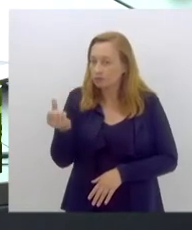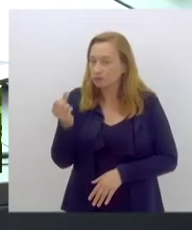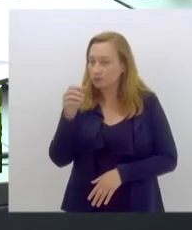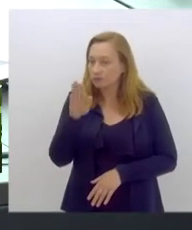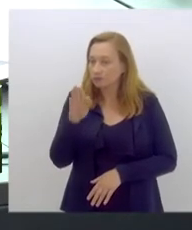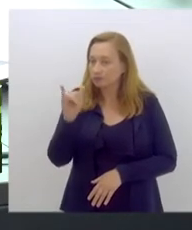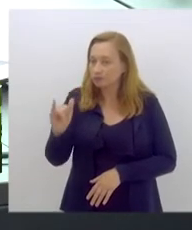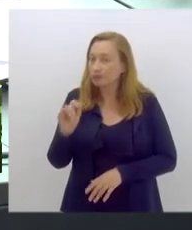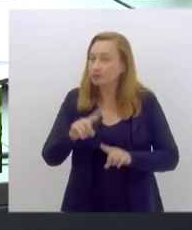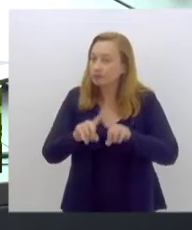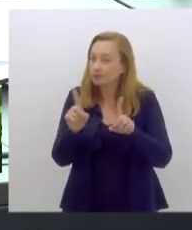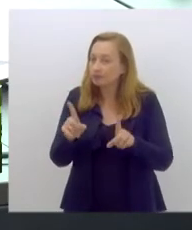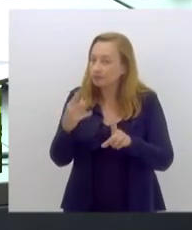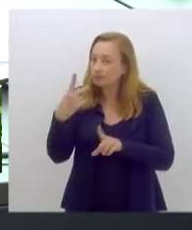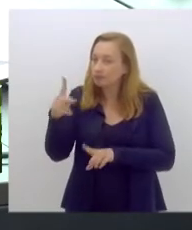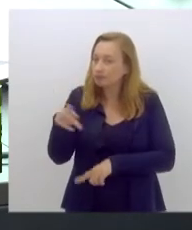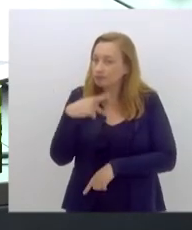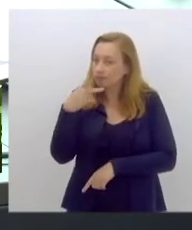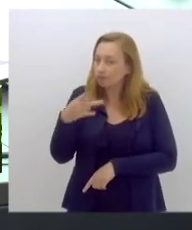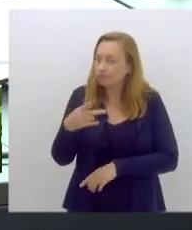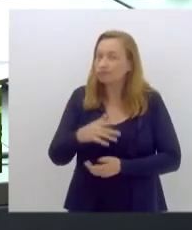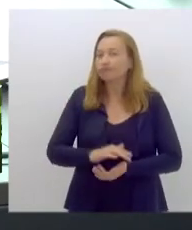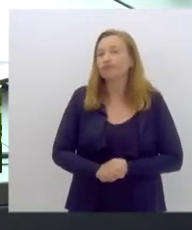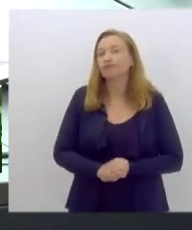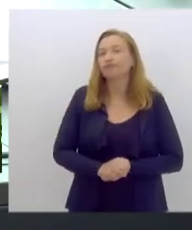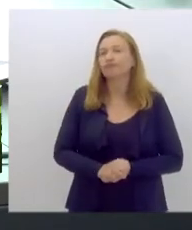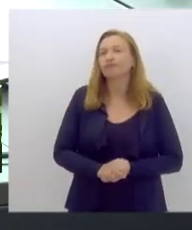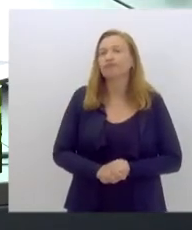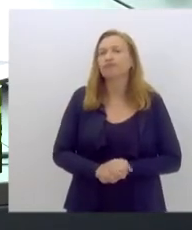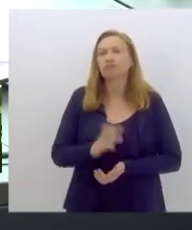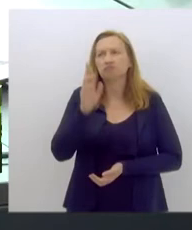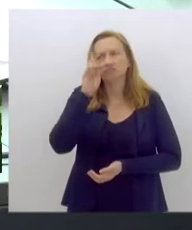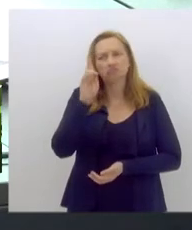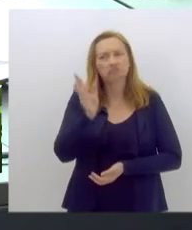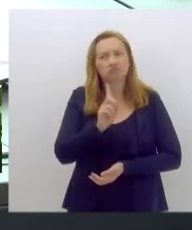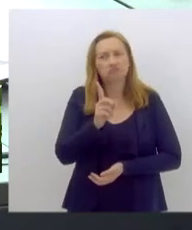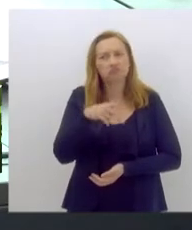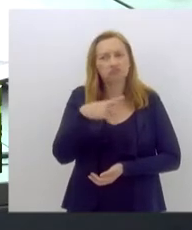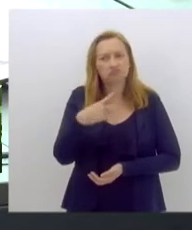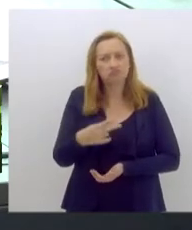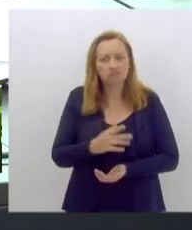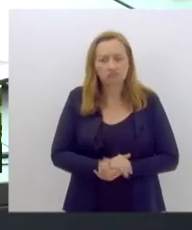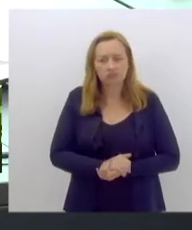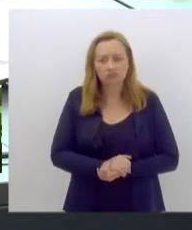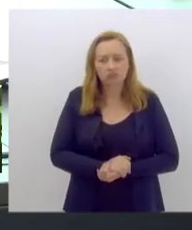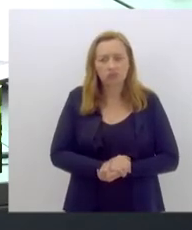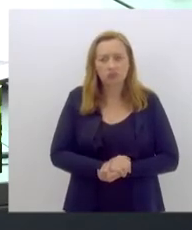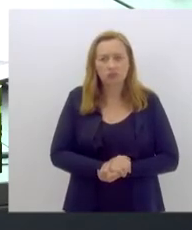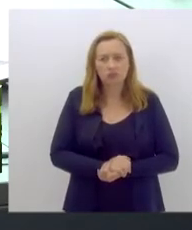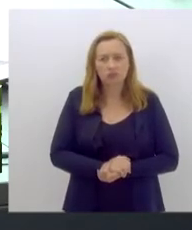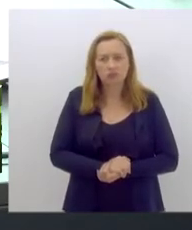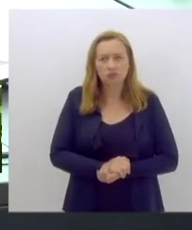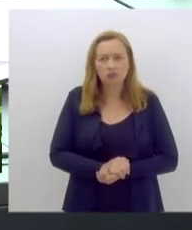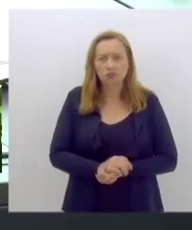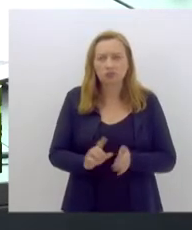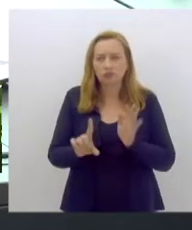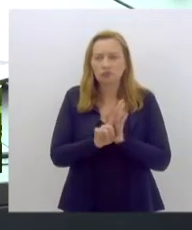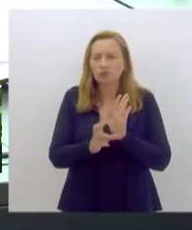bi. Mas, no seu parecer, o senhor não cotejou com a